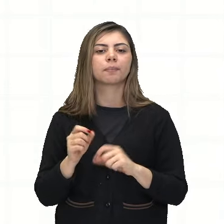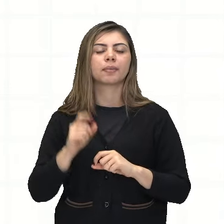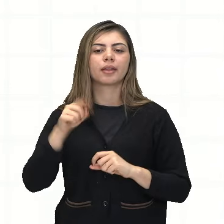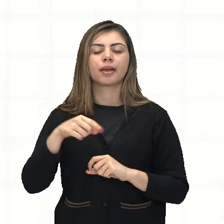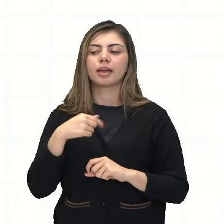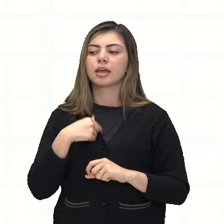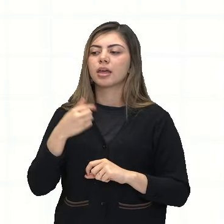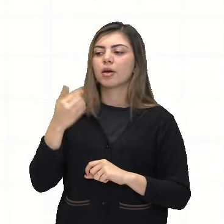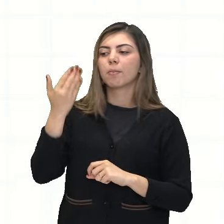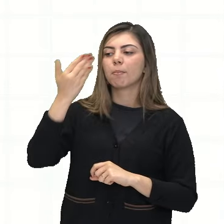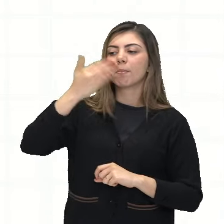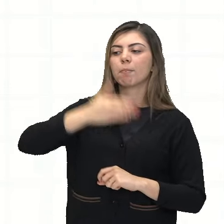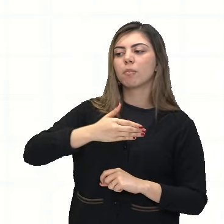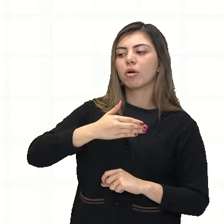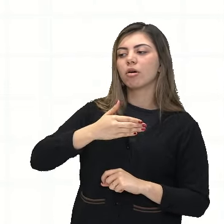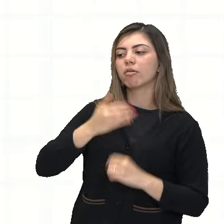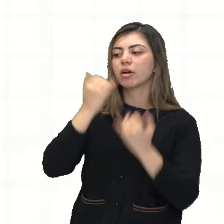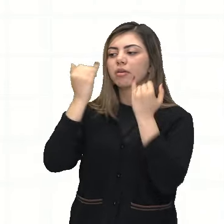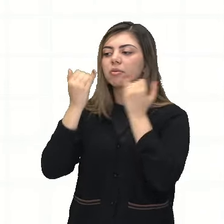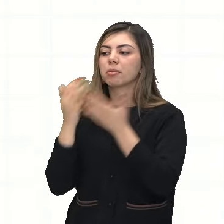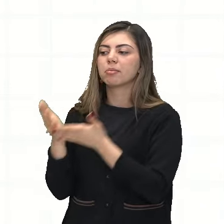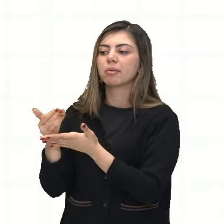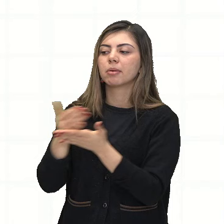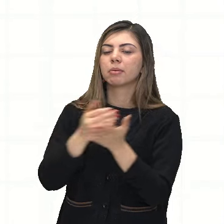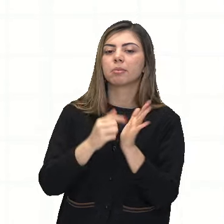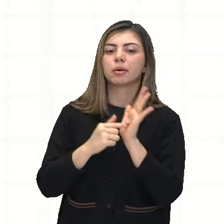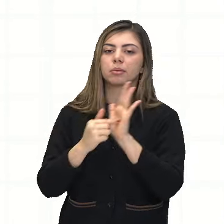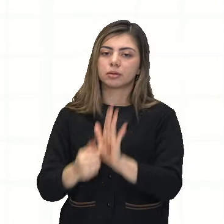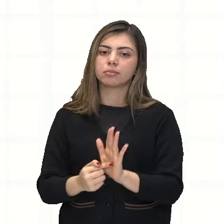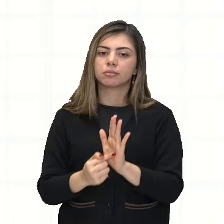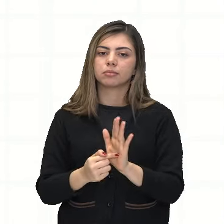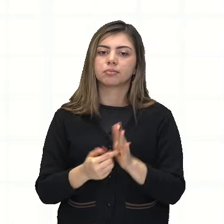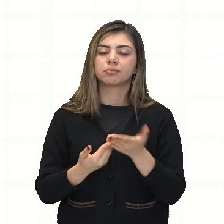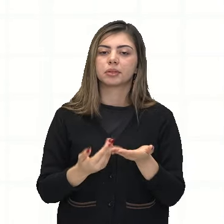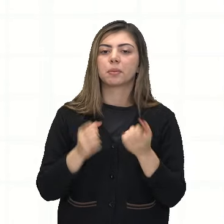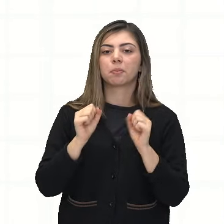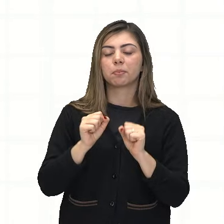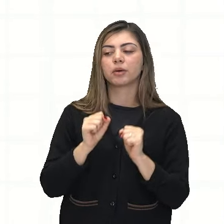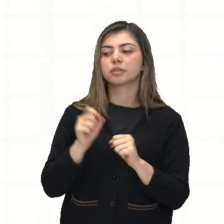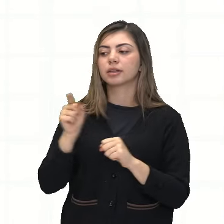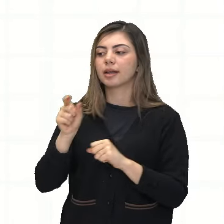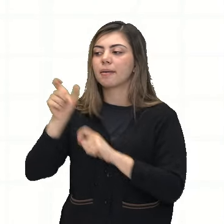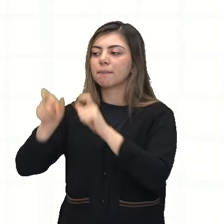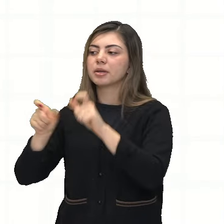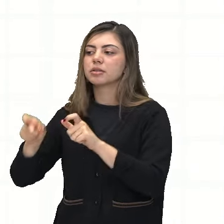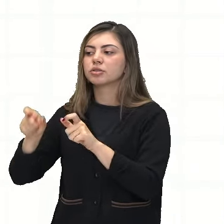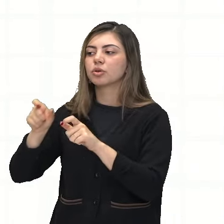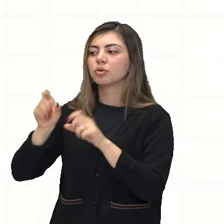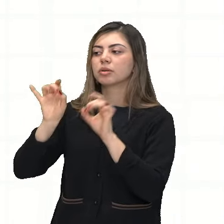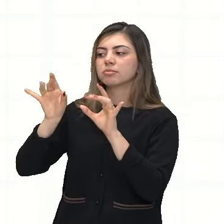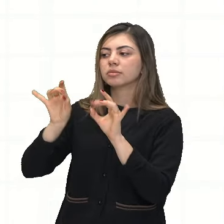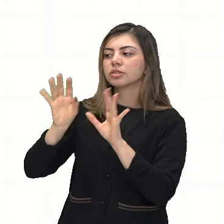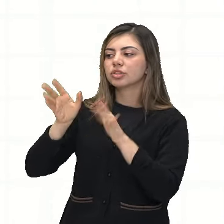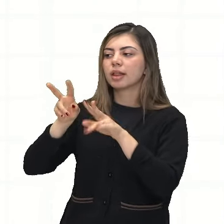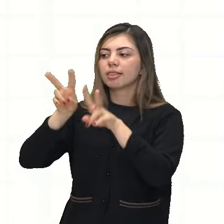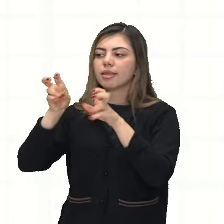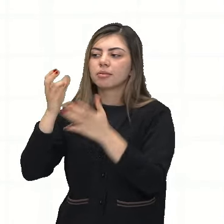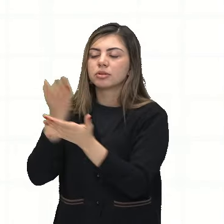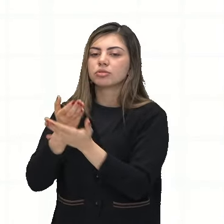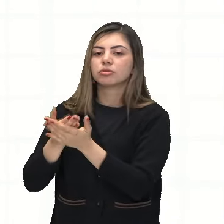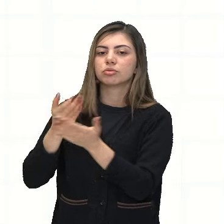argumentos você quer argument sólidos Então você traz citações de especialistas é uma estratégia